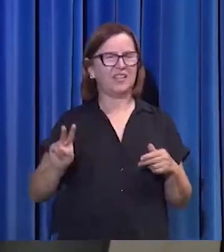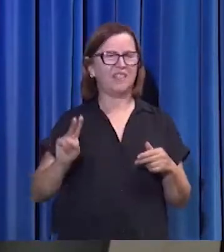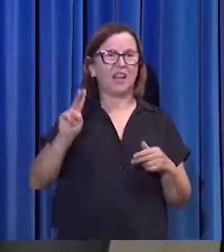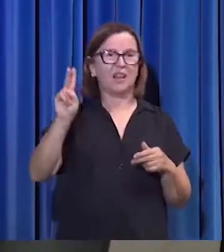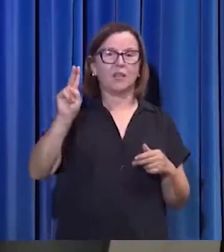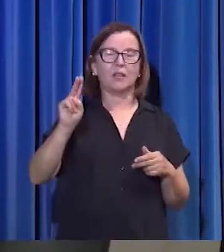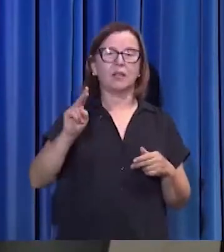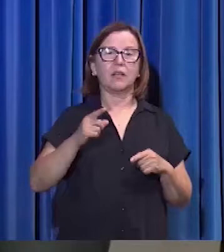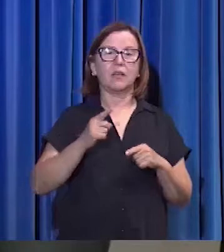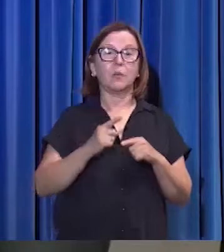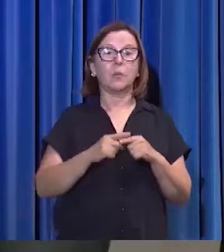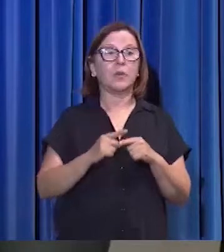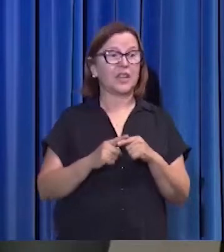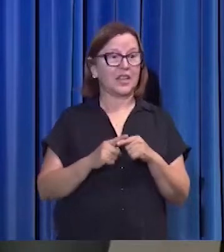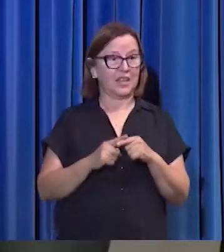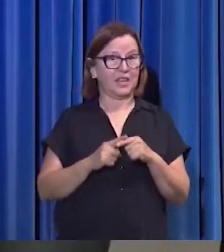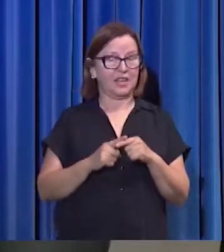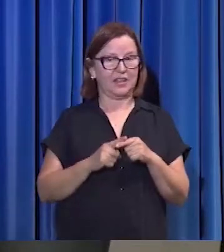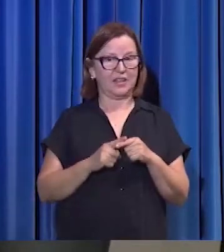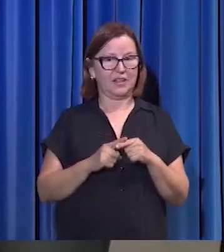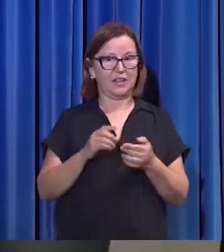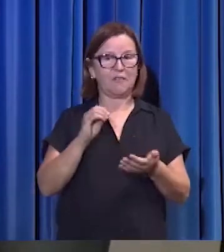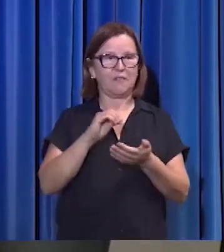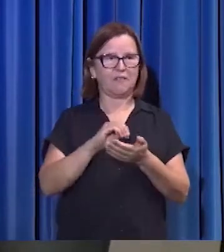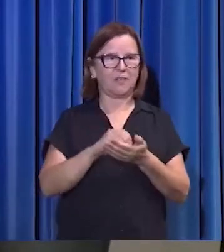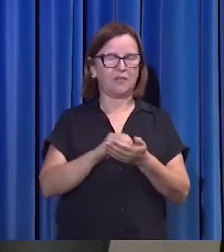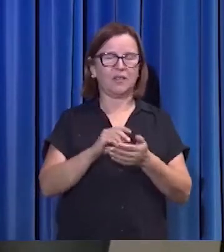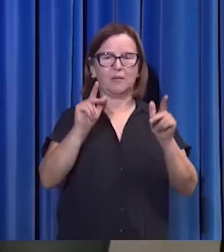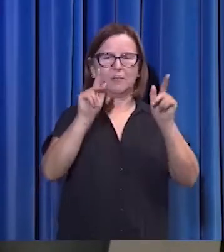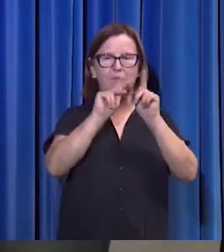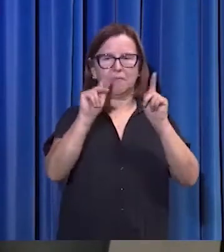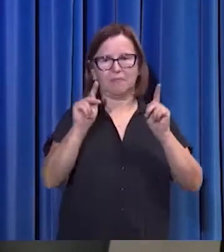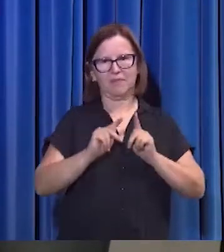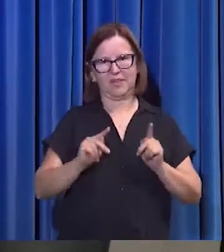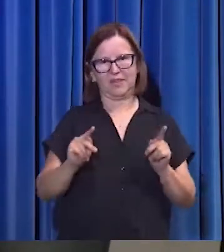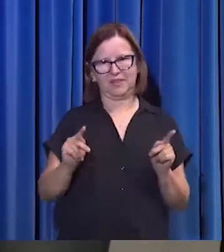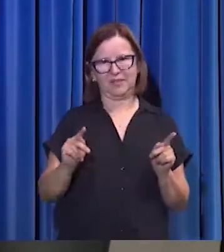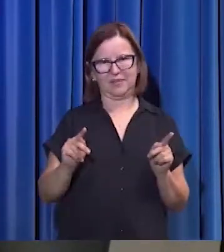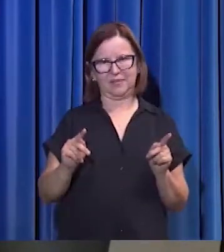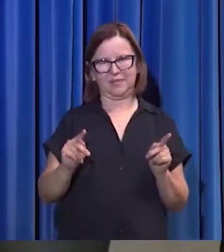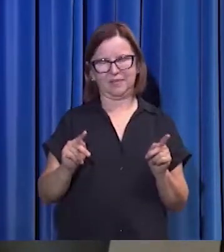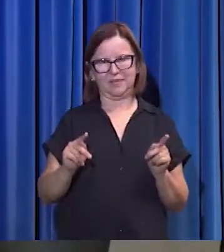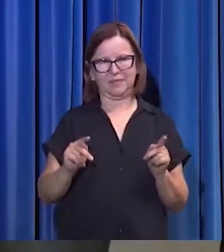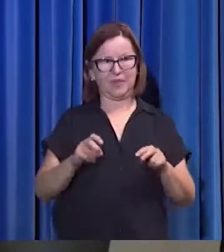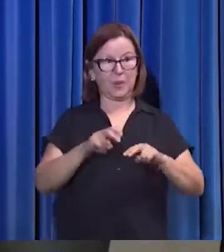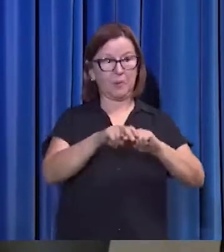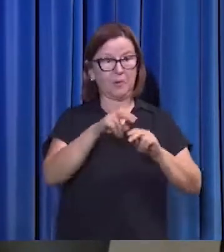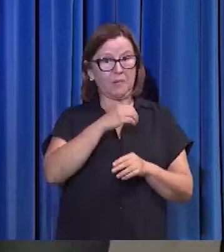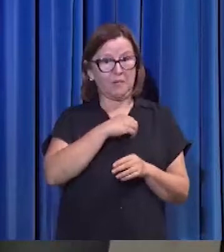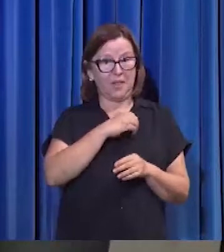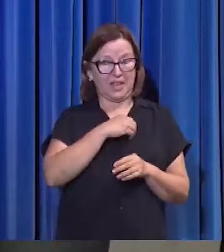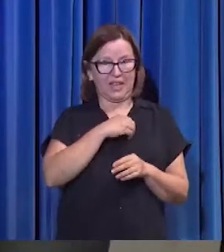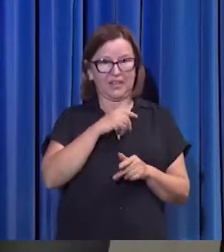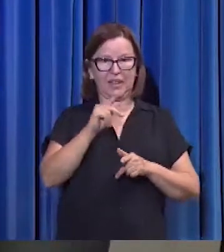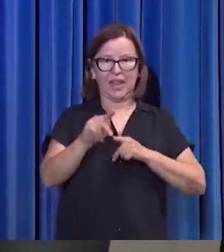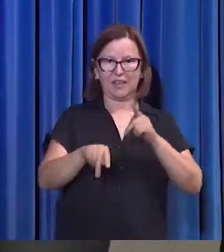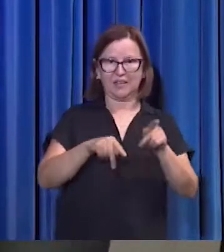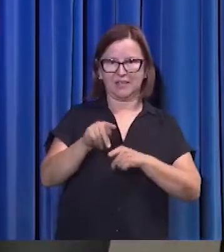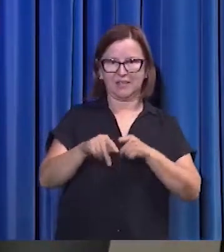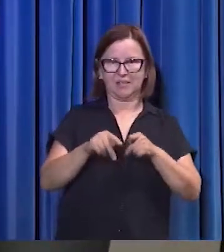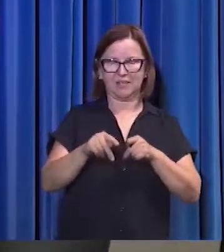Porque nos falta a paz. Por causa do pecado, o ser humano